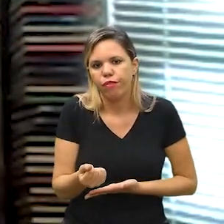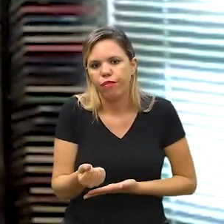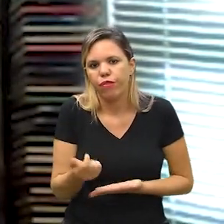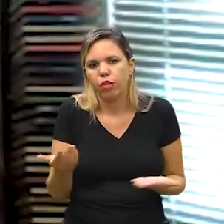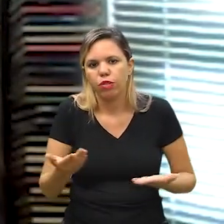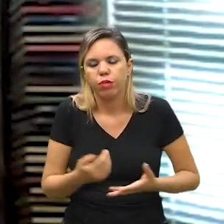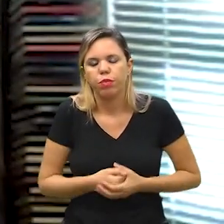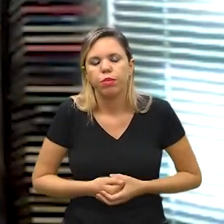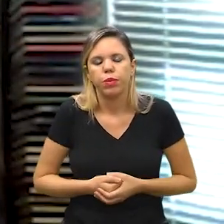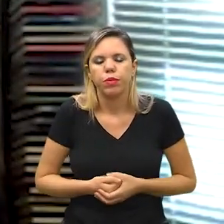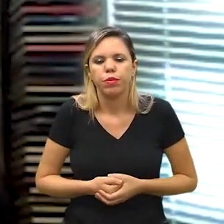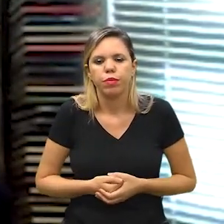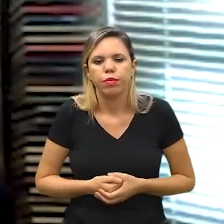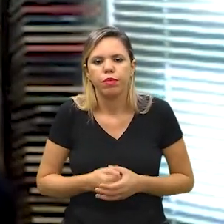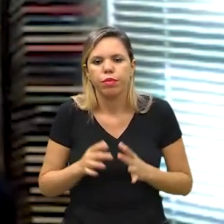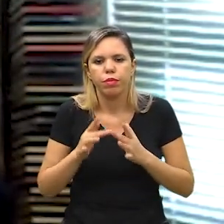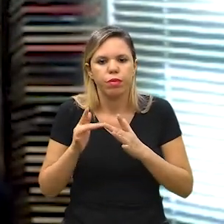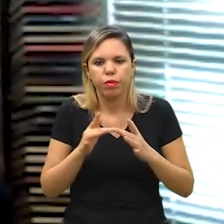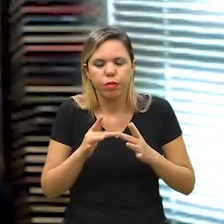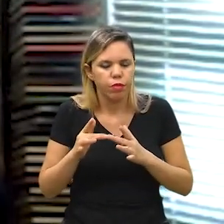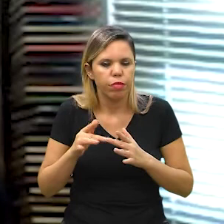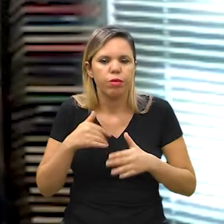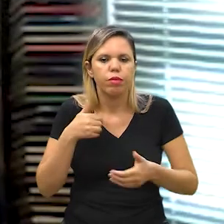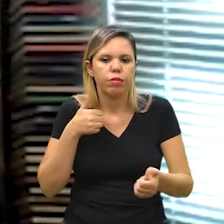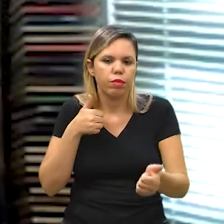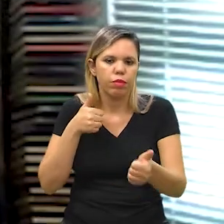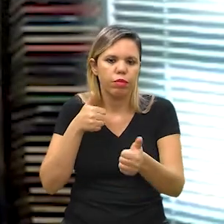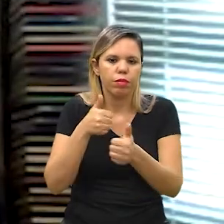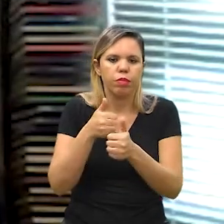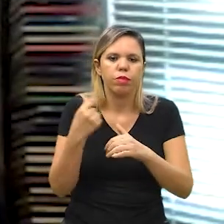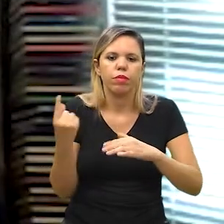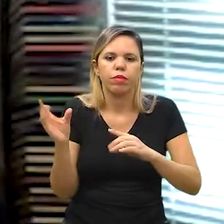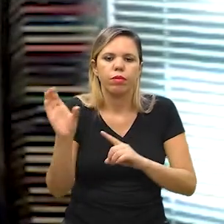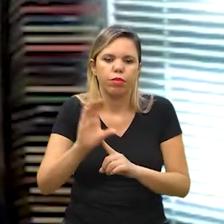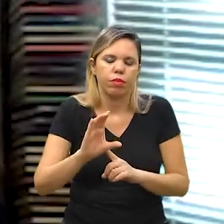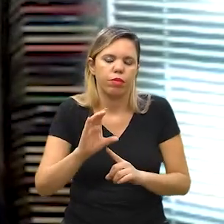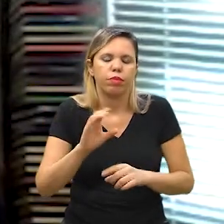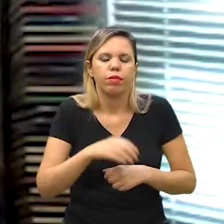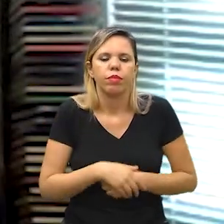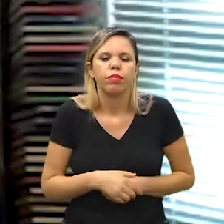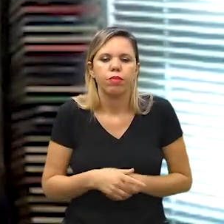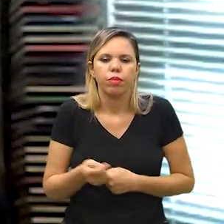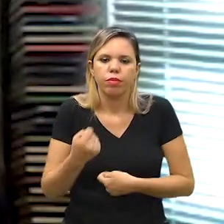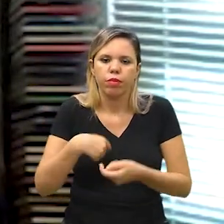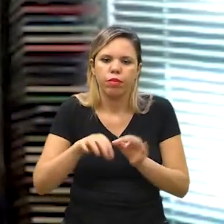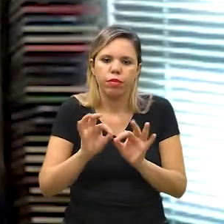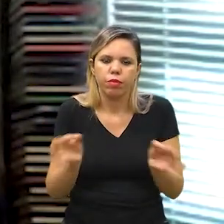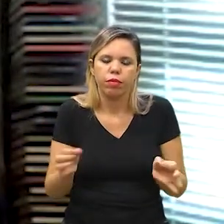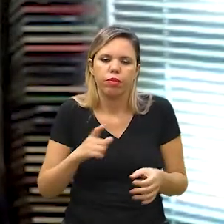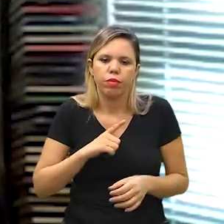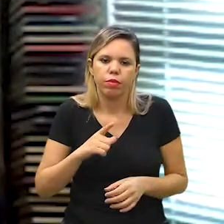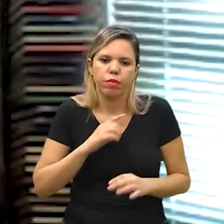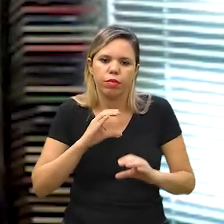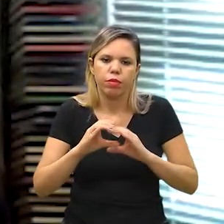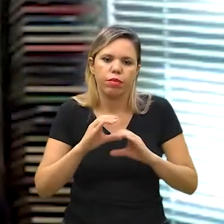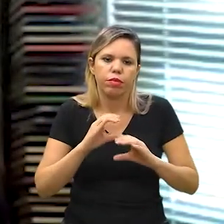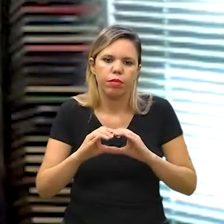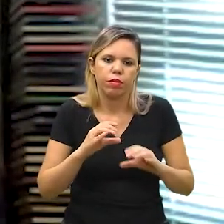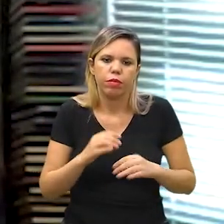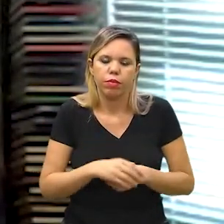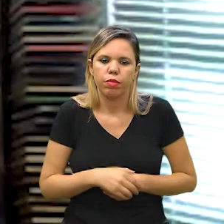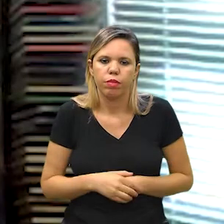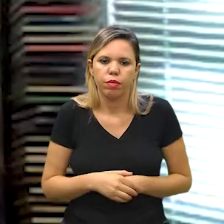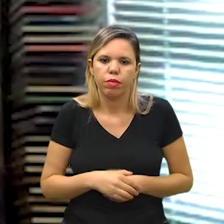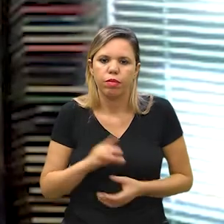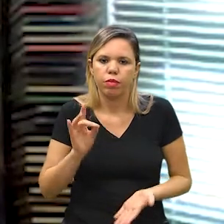questão do crédito hoje. Relacionamento, proximidade com o seu cliente. Os pequenos negócios, eles têm um canal